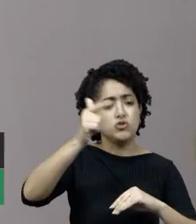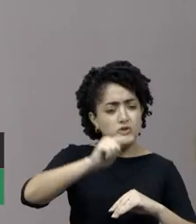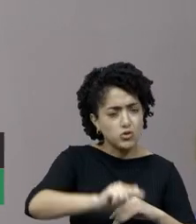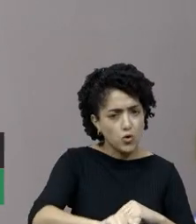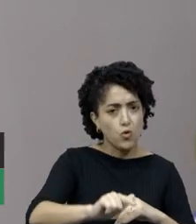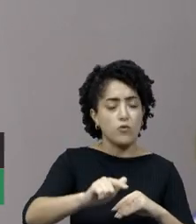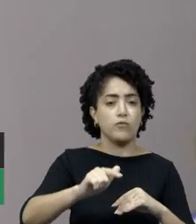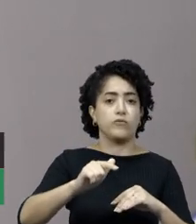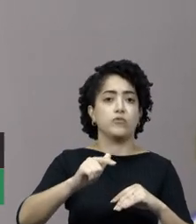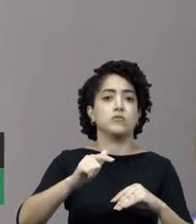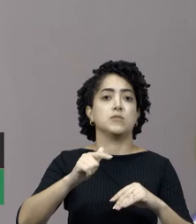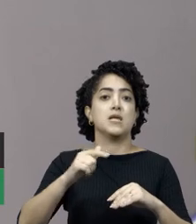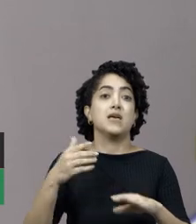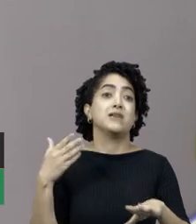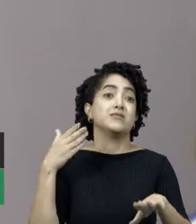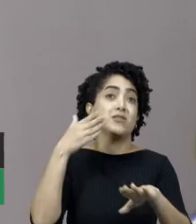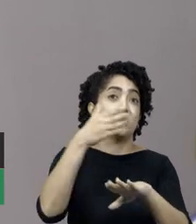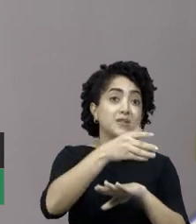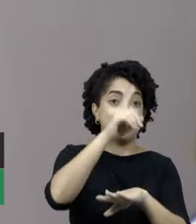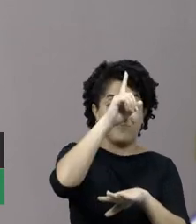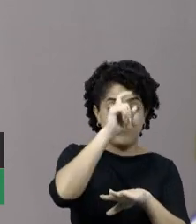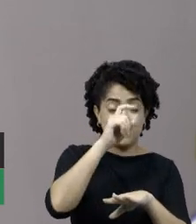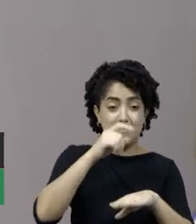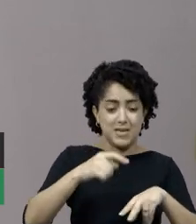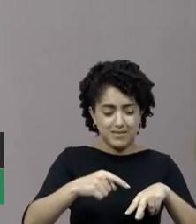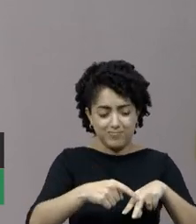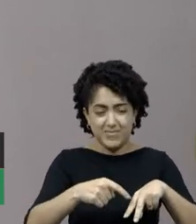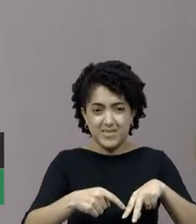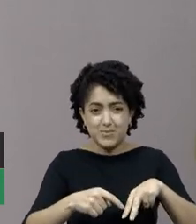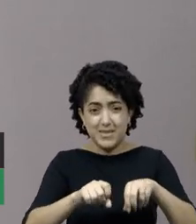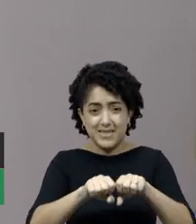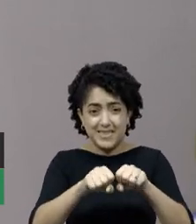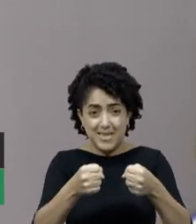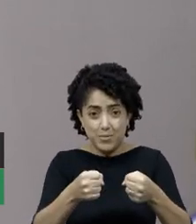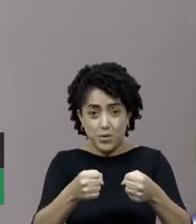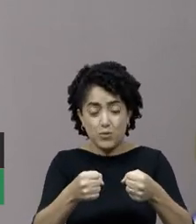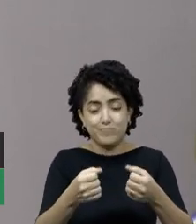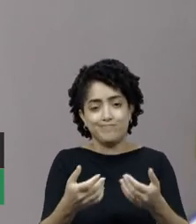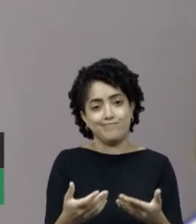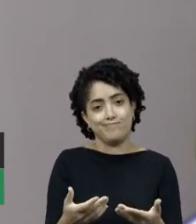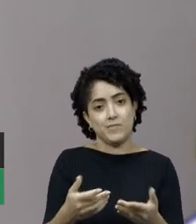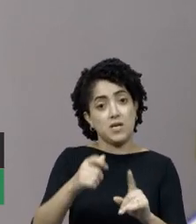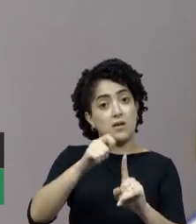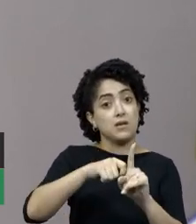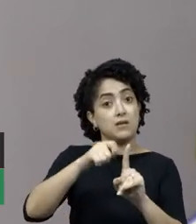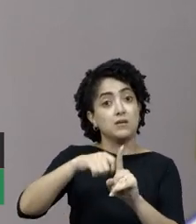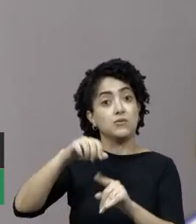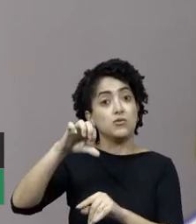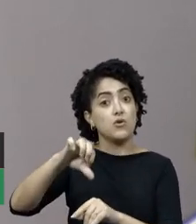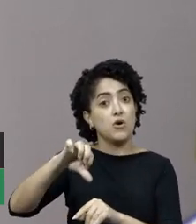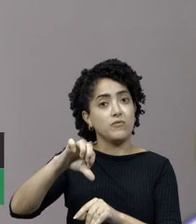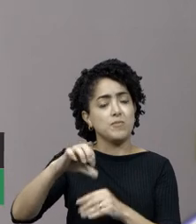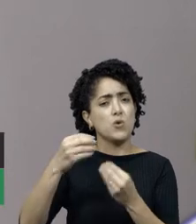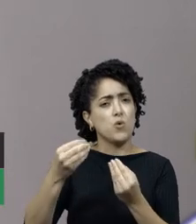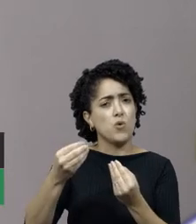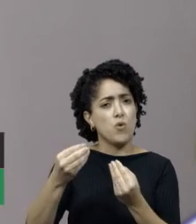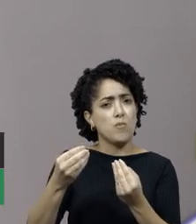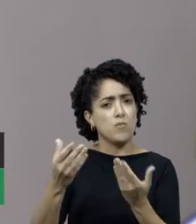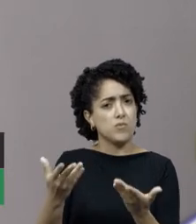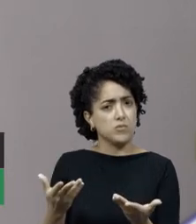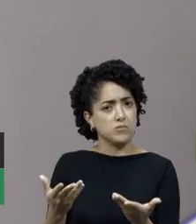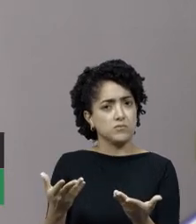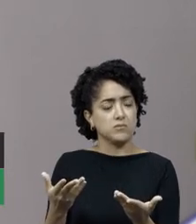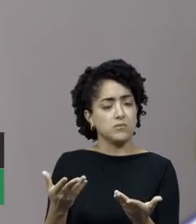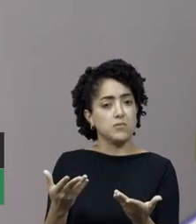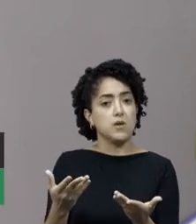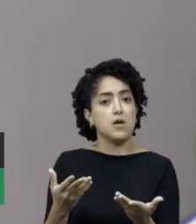levada para o hospital, porque estava com as perninhas quebradas. Uma criança de 9 meses. Como alguém pode ter